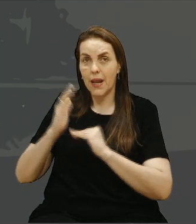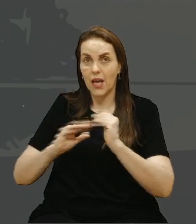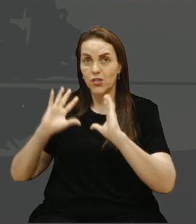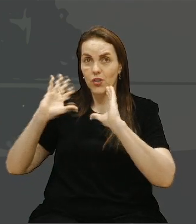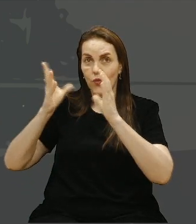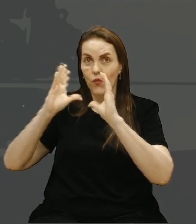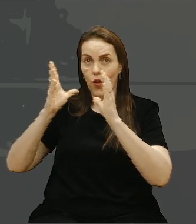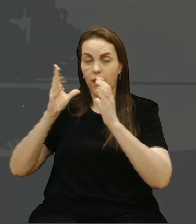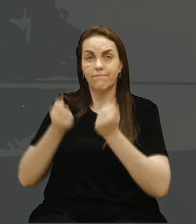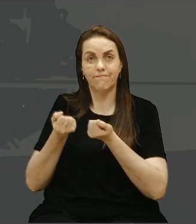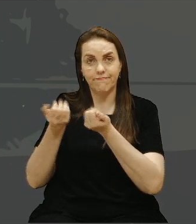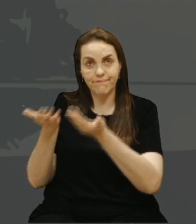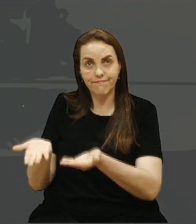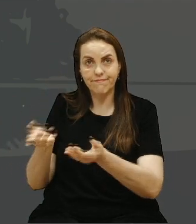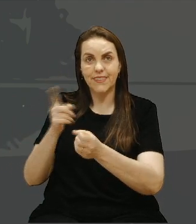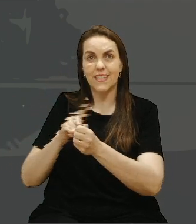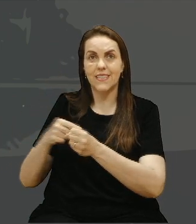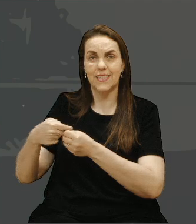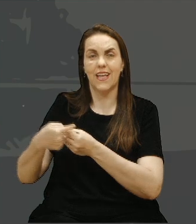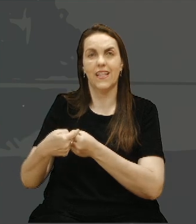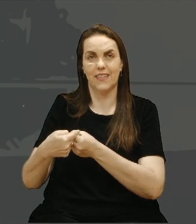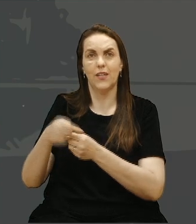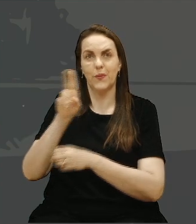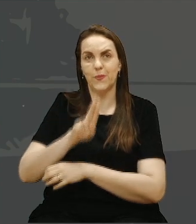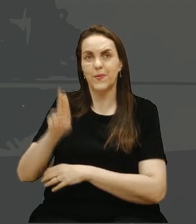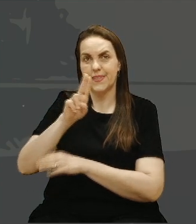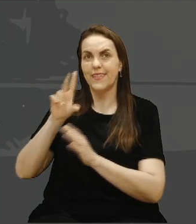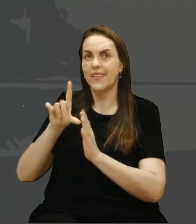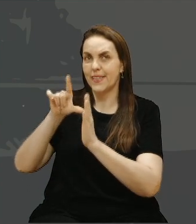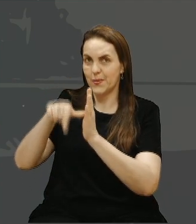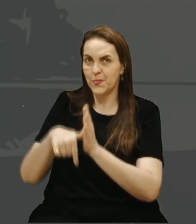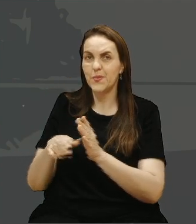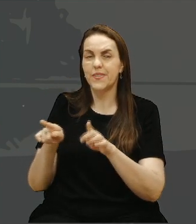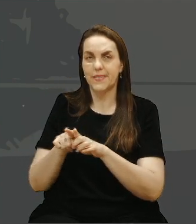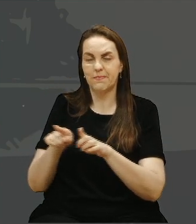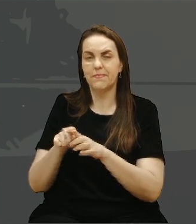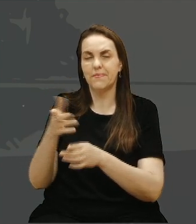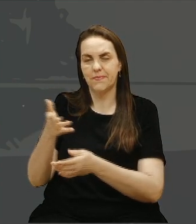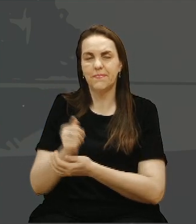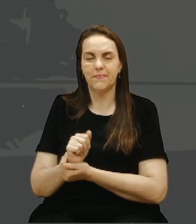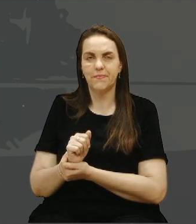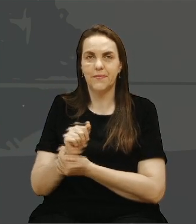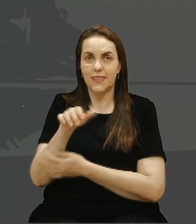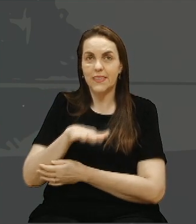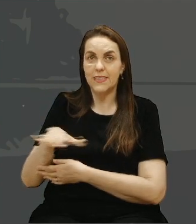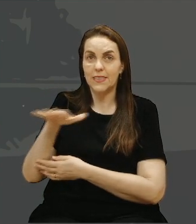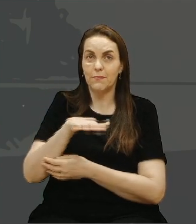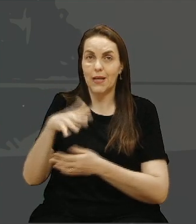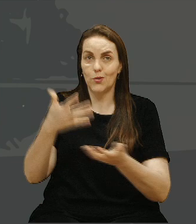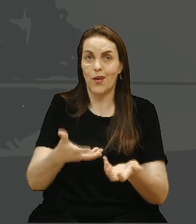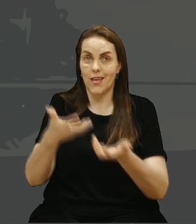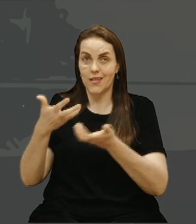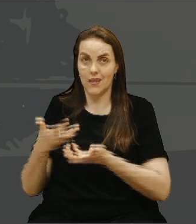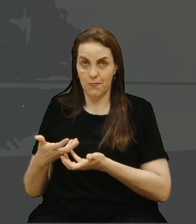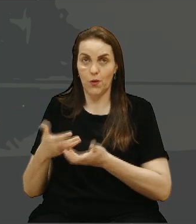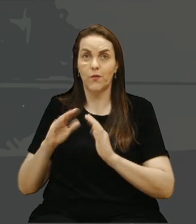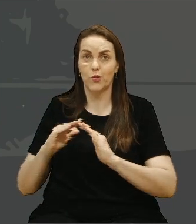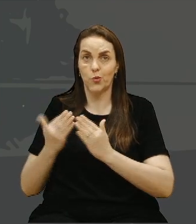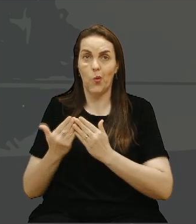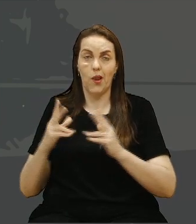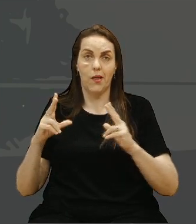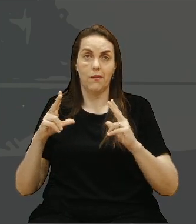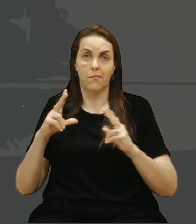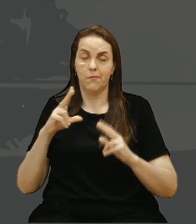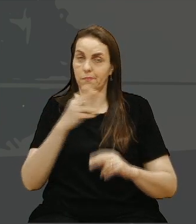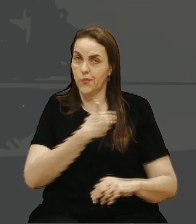da modalidade do voleibol, ficam para a cidade, e isso inclusive pode ser utilizado depois pelo espaço que recebeu, seja uma escola pública,